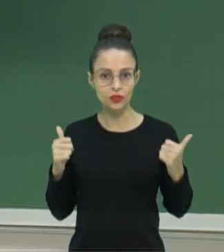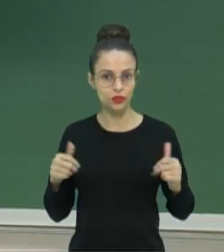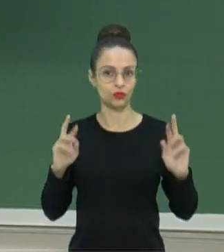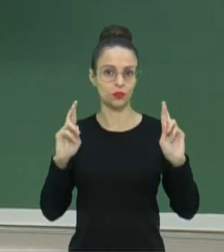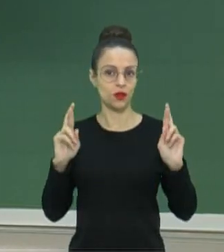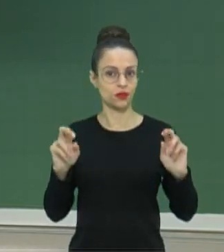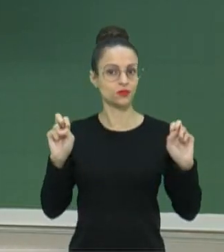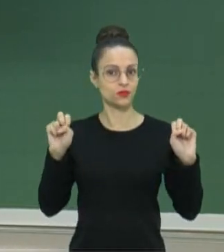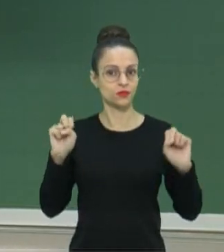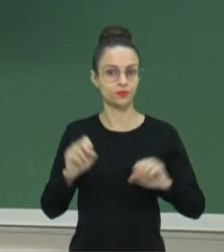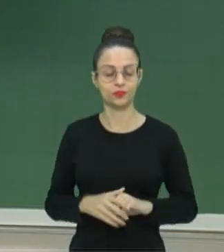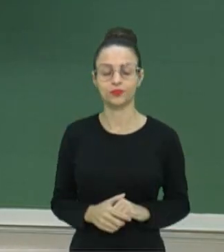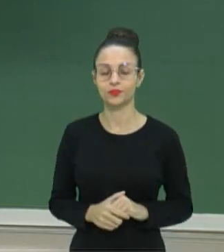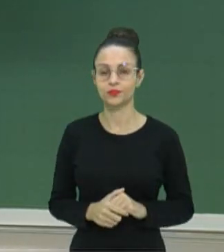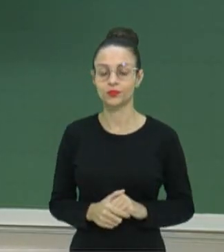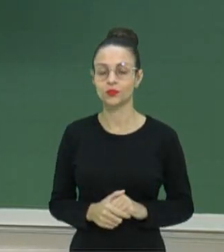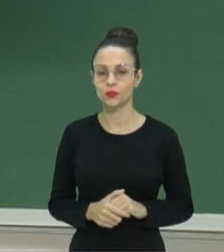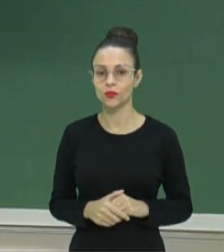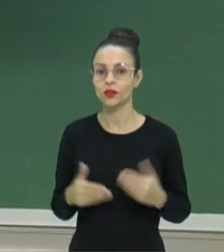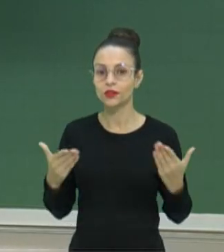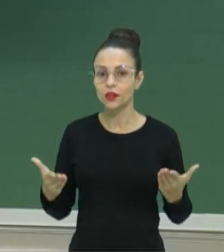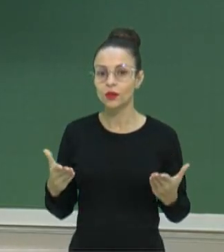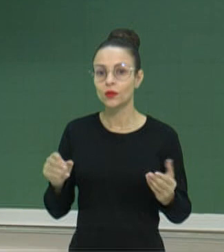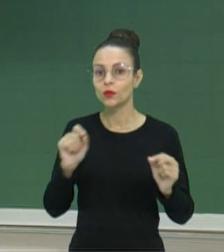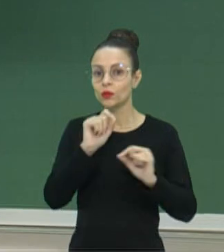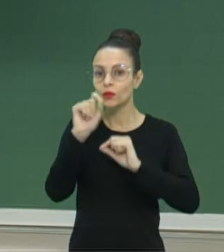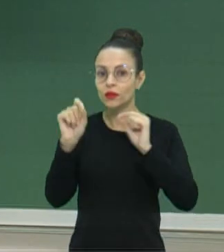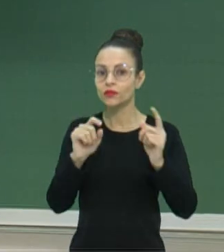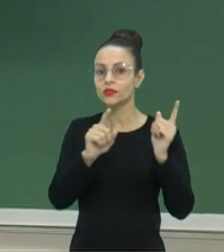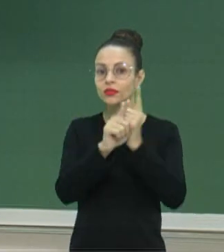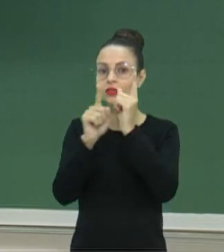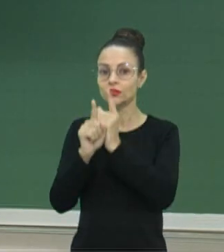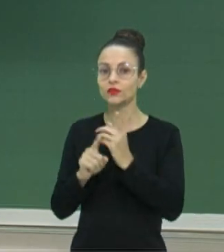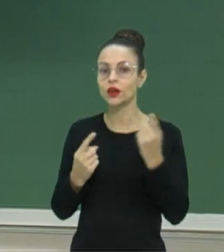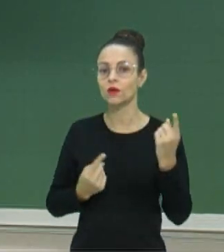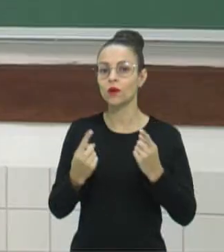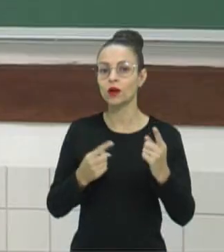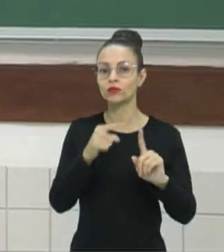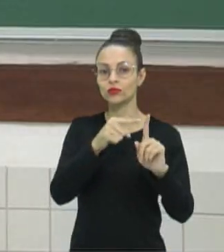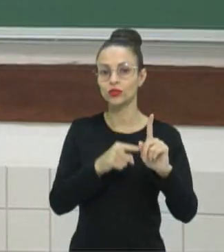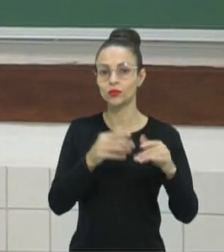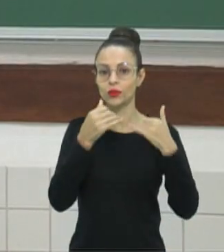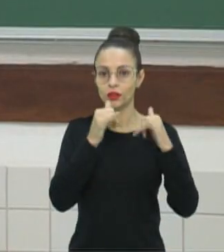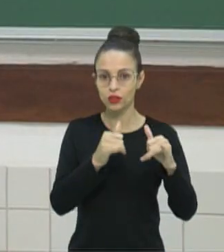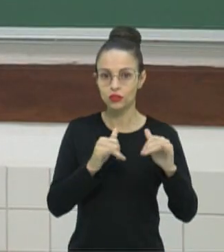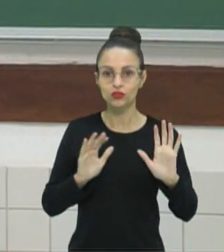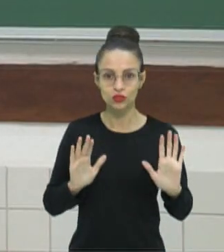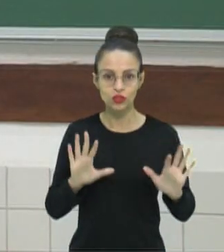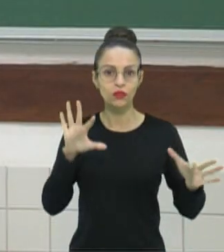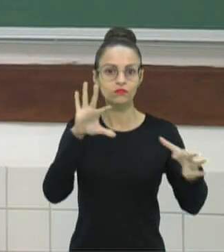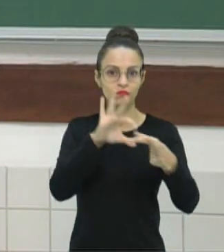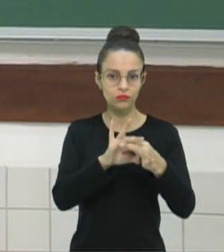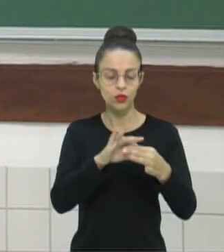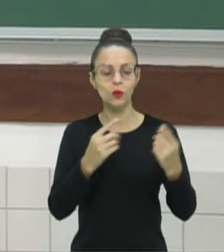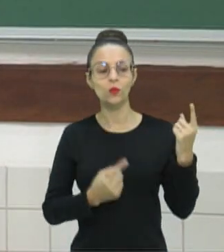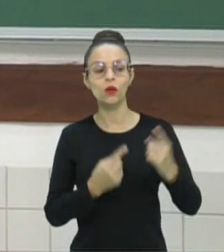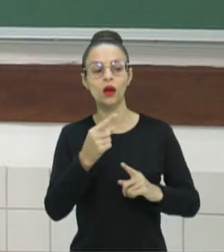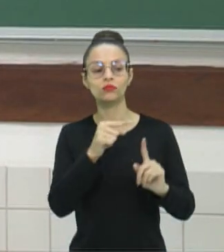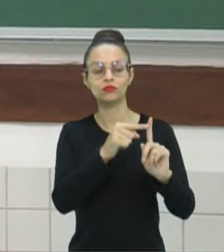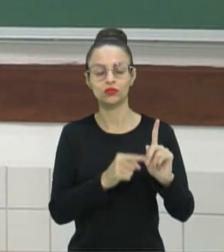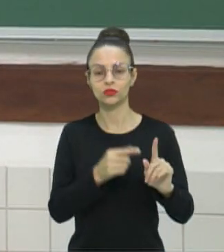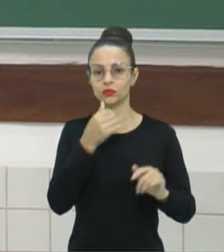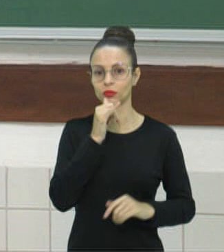Espero que sim, gente. Tranquilo? Então, assim, o segredo é você identificar o tipo de energia associado. O negócio é esse. Identifique o tipo de